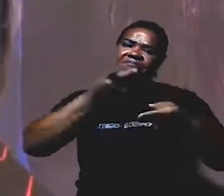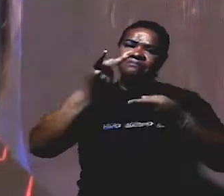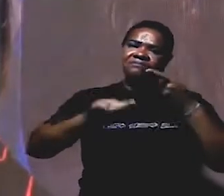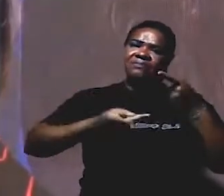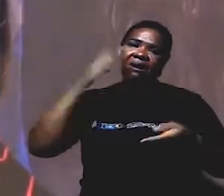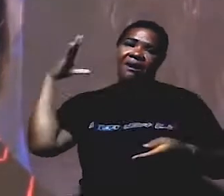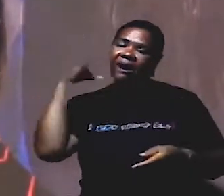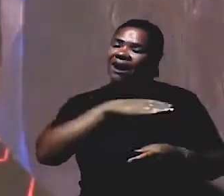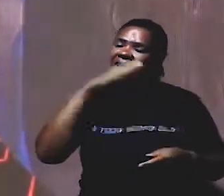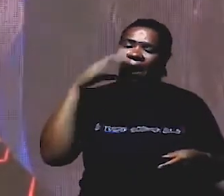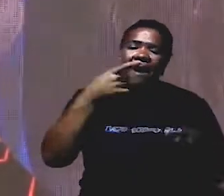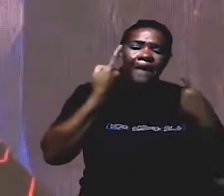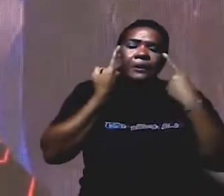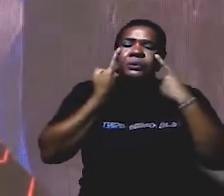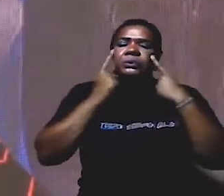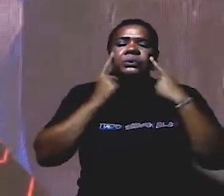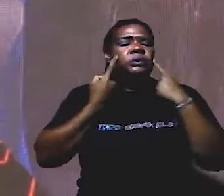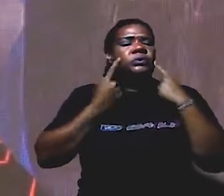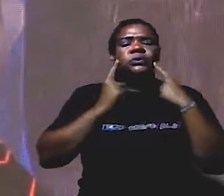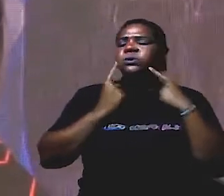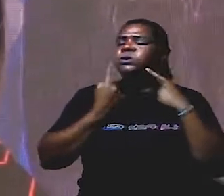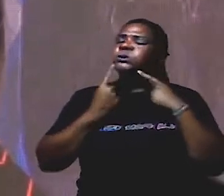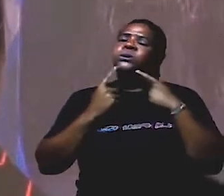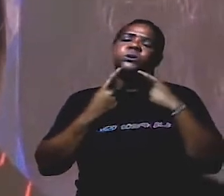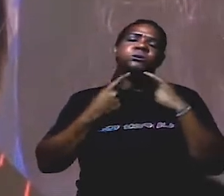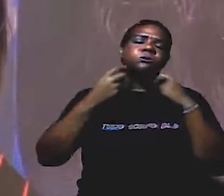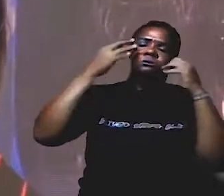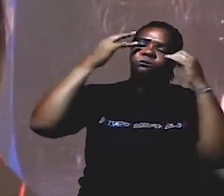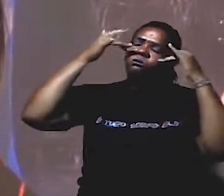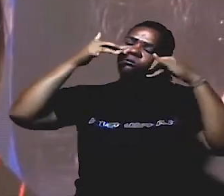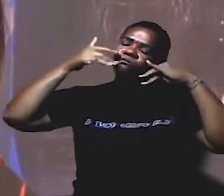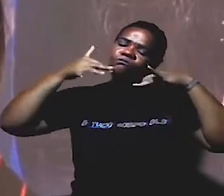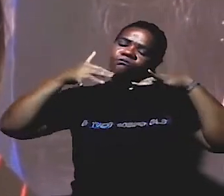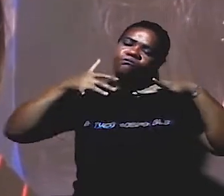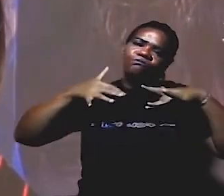Logo as lágrimas meus olhos vêm